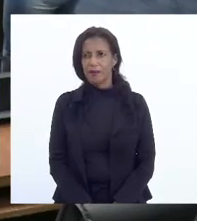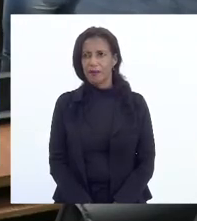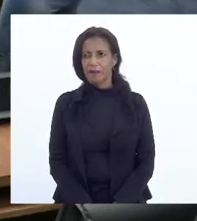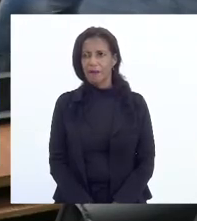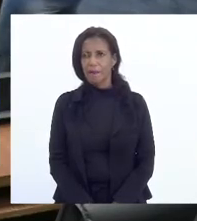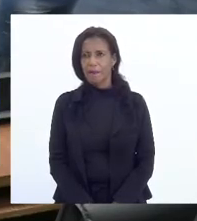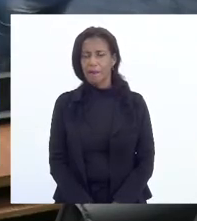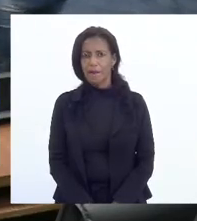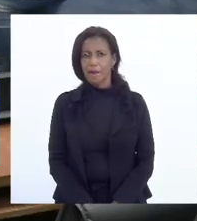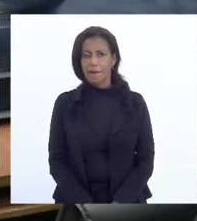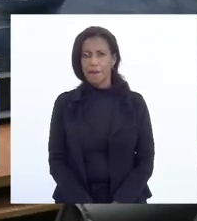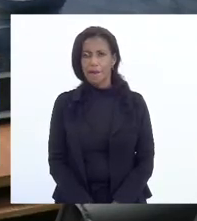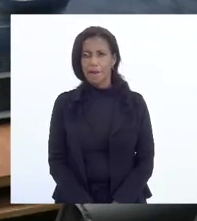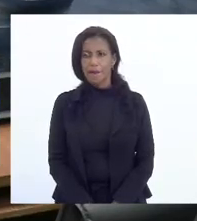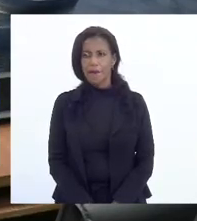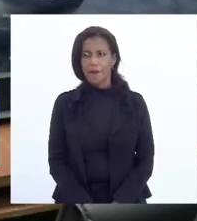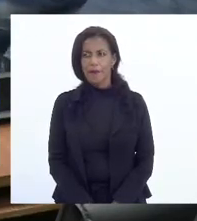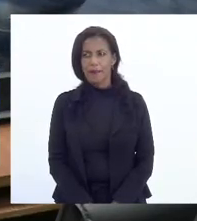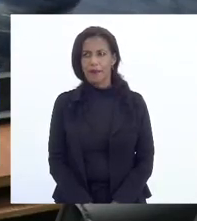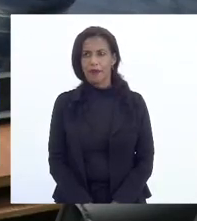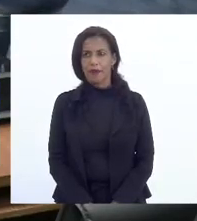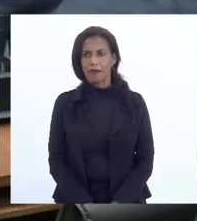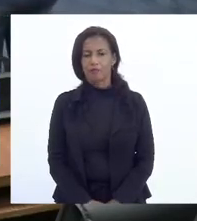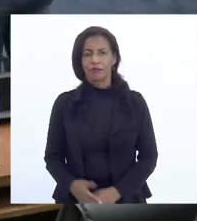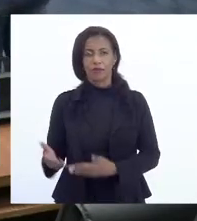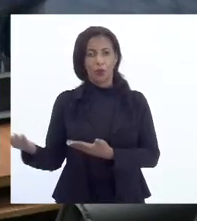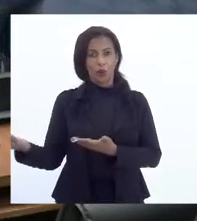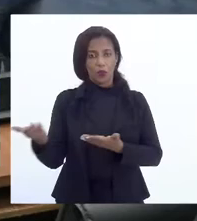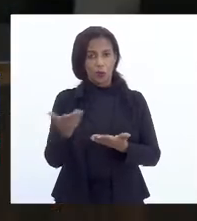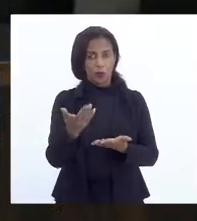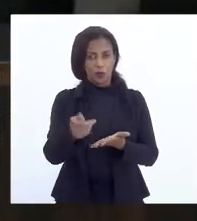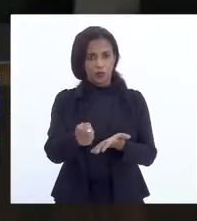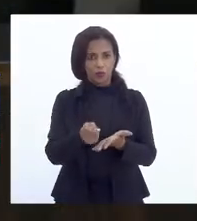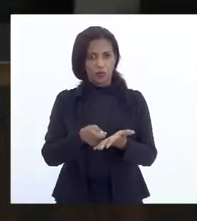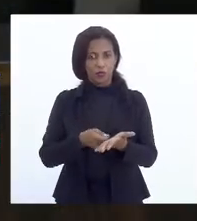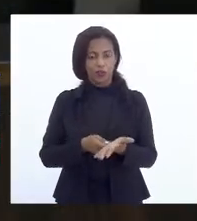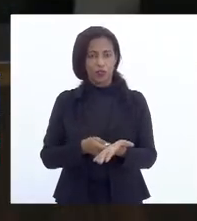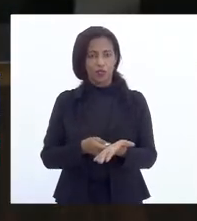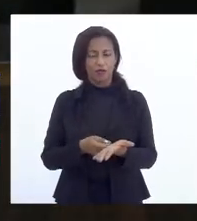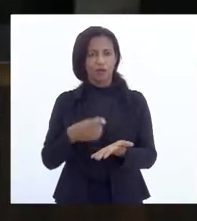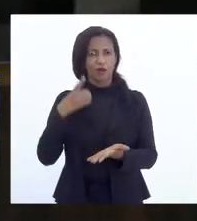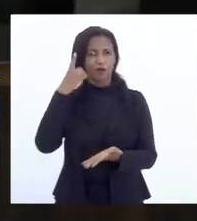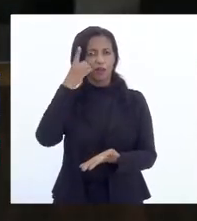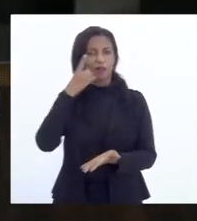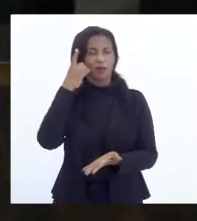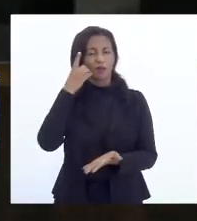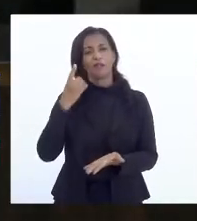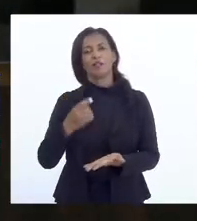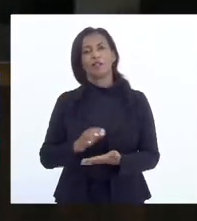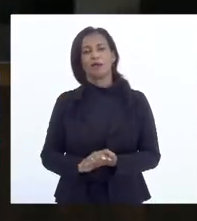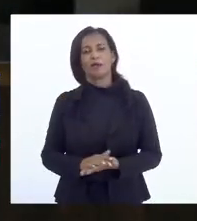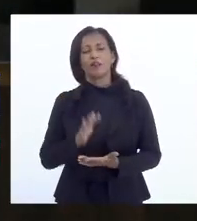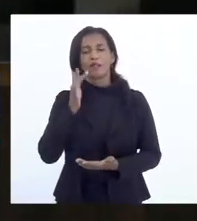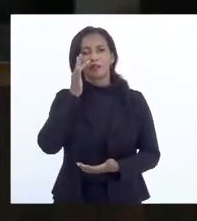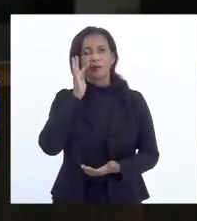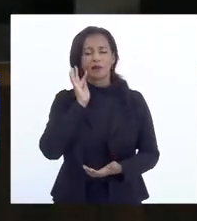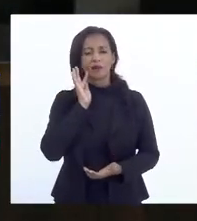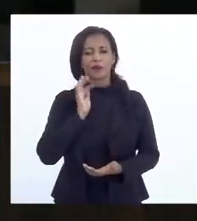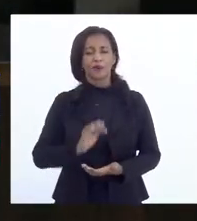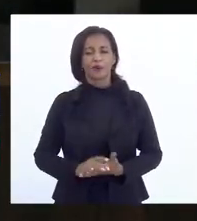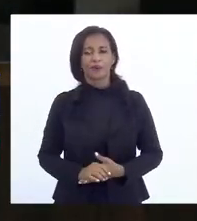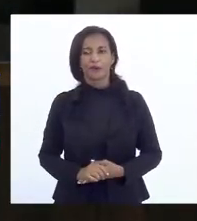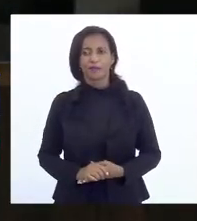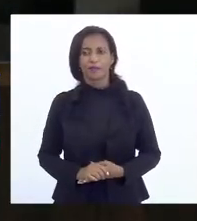Sozinho não? O próximo orador inscrito é o nobre deputado Flávio